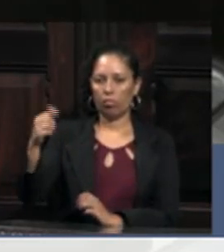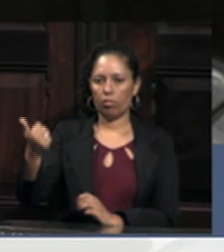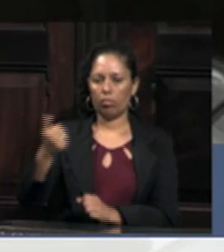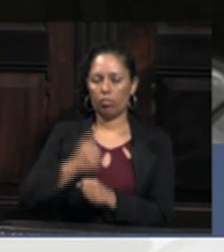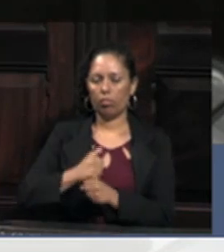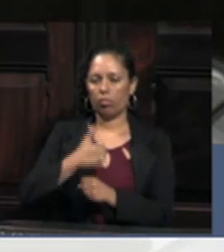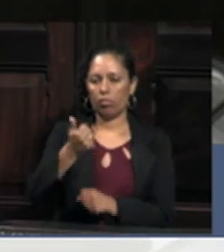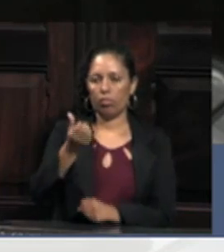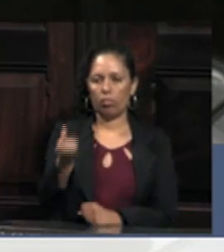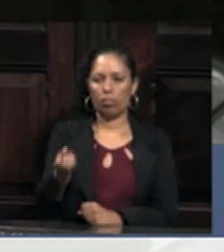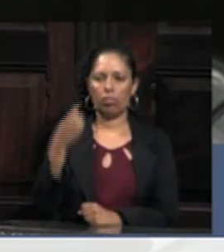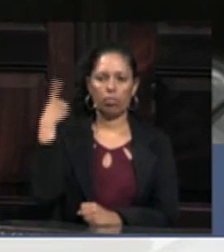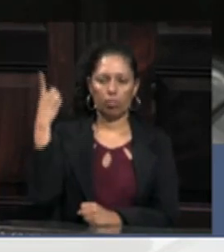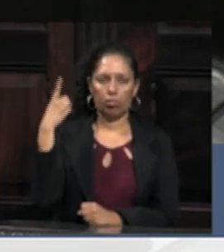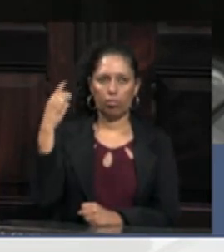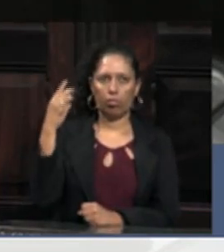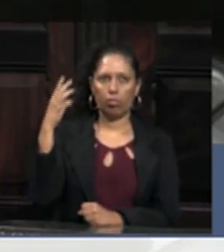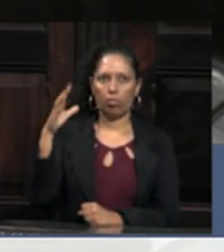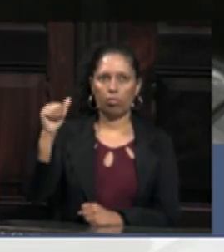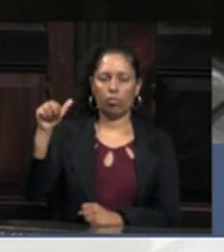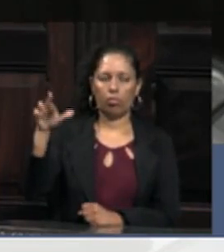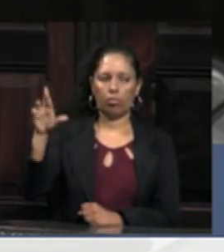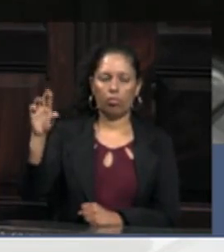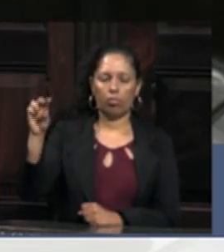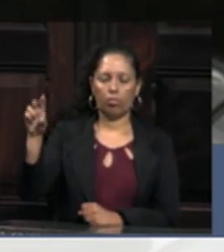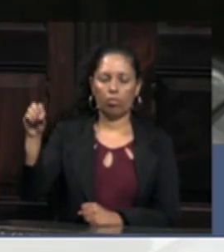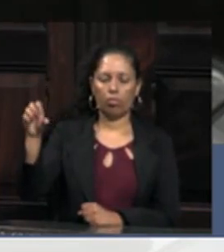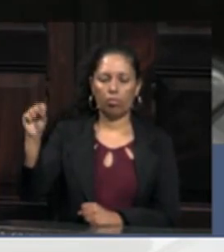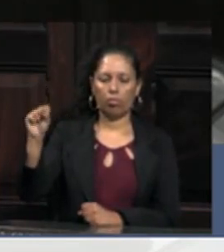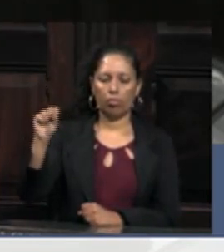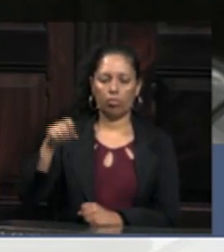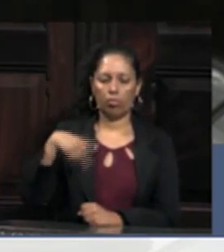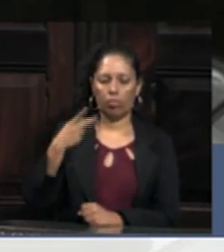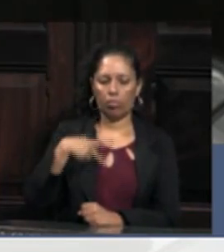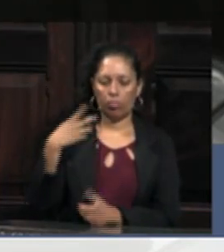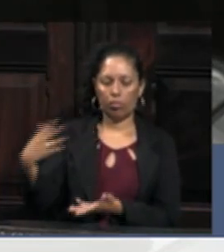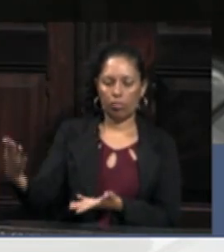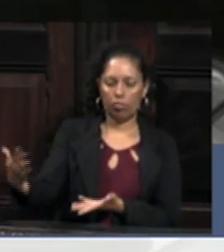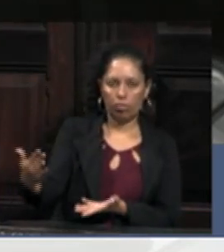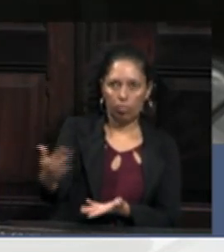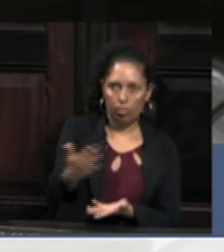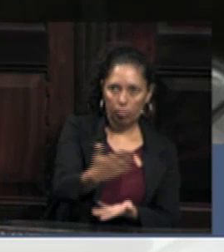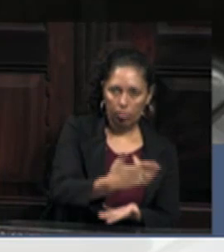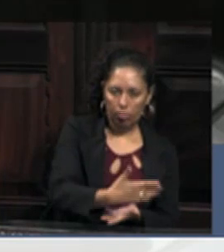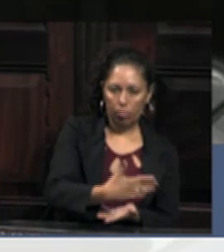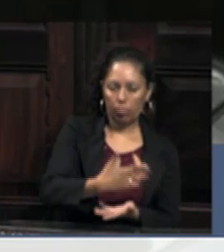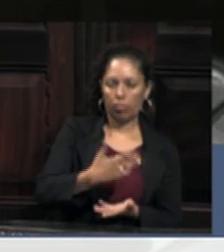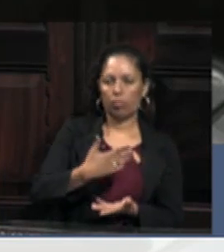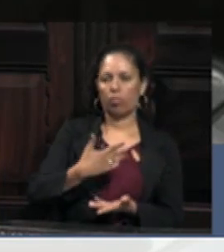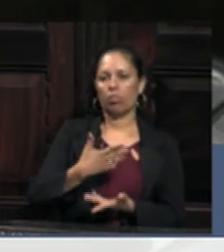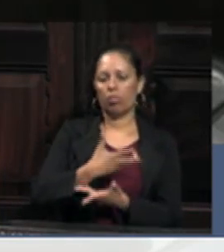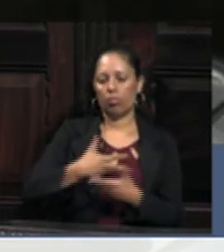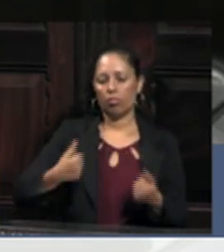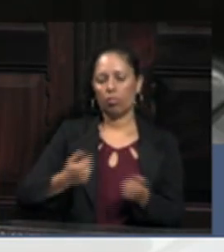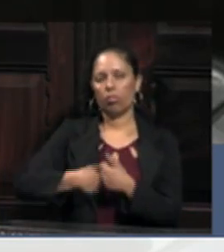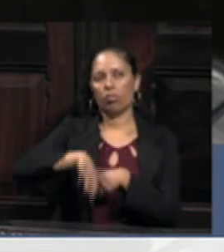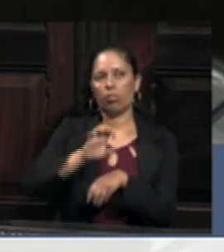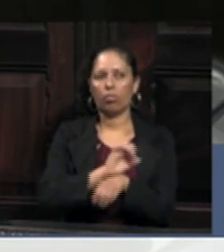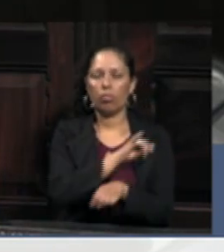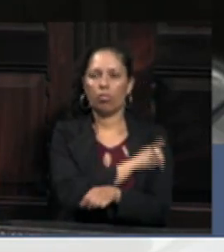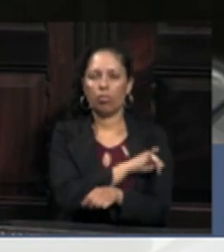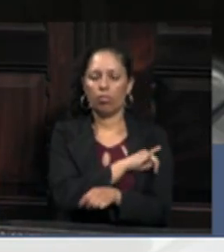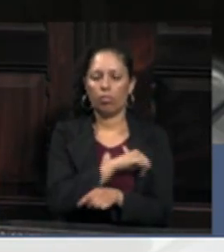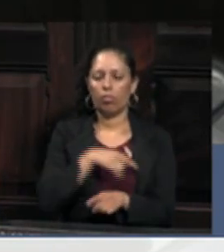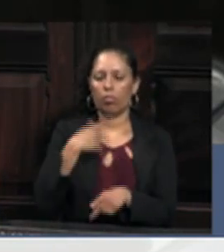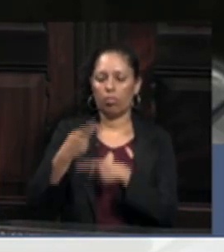2016, de autoria do deputado Carlos Macedo e Gustavo Tutuca, que proíbe a cobrança de taxa de religação de serviços essenciais no âmbito do Estado do Rio de Janeiro e da outras